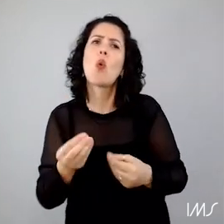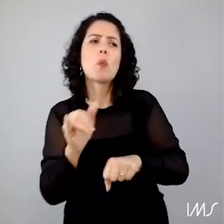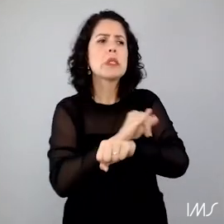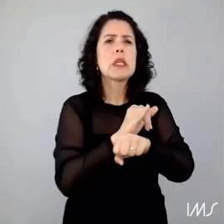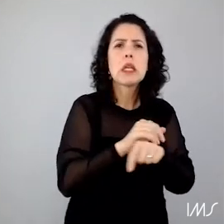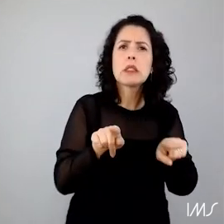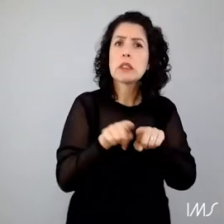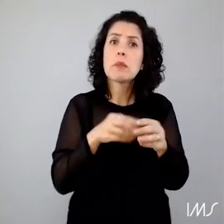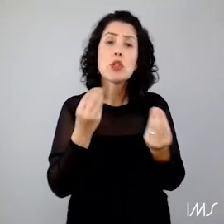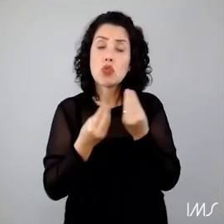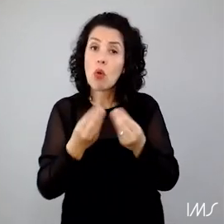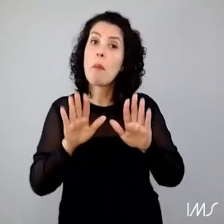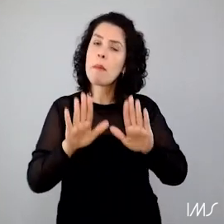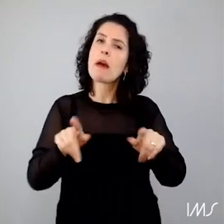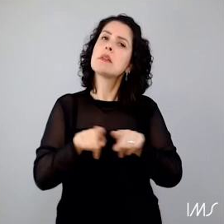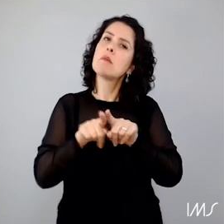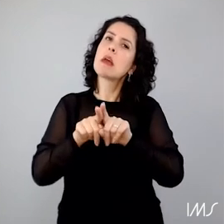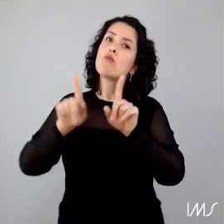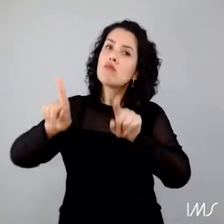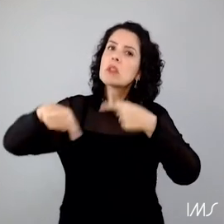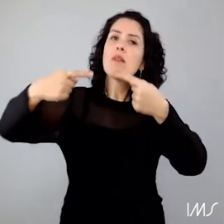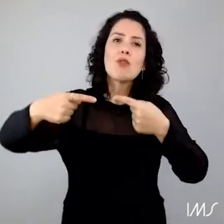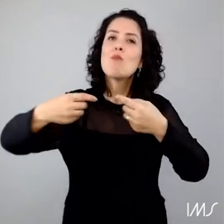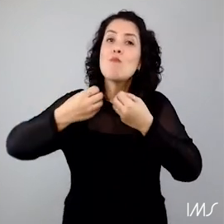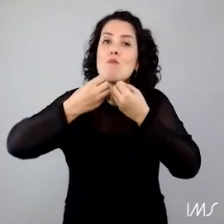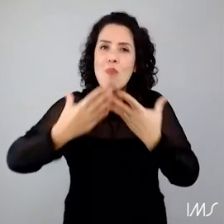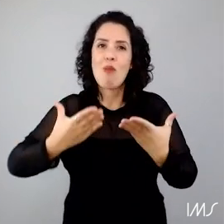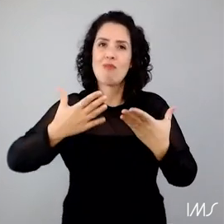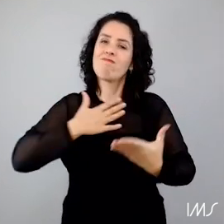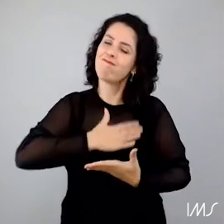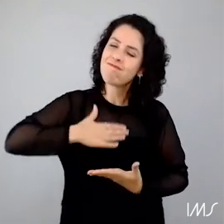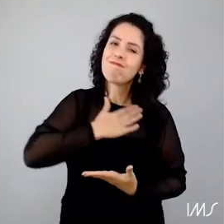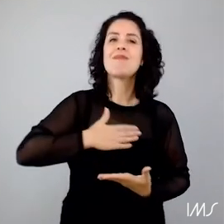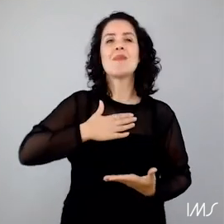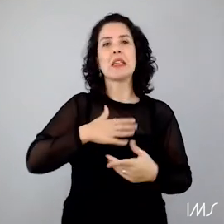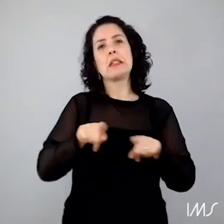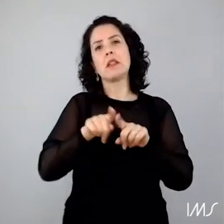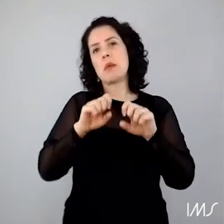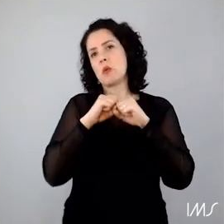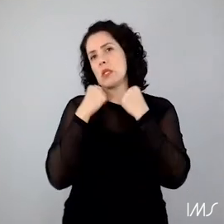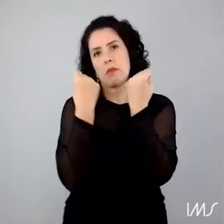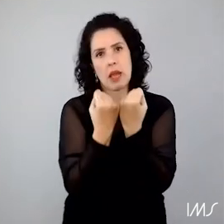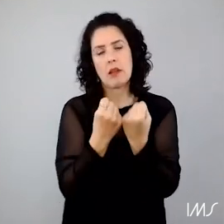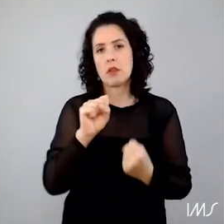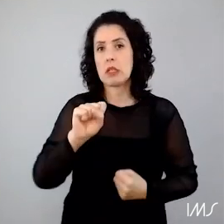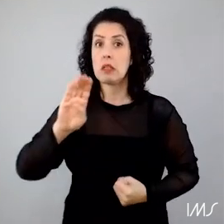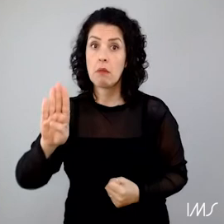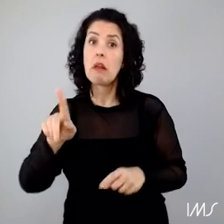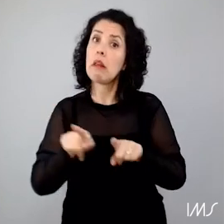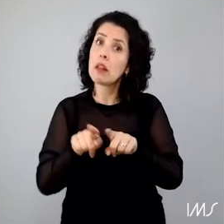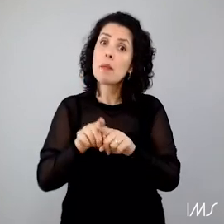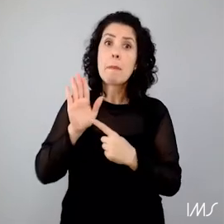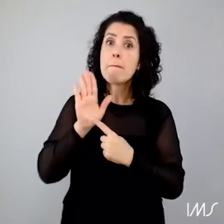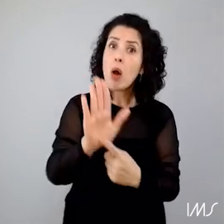o próprio seminário da Stefânia demonstra o quão potente, né, são esses arquivos